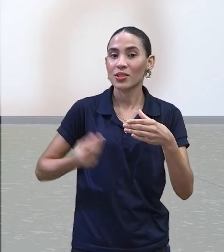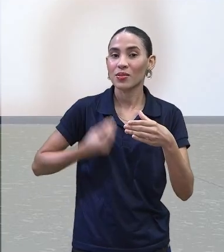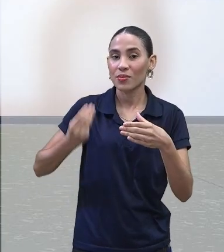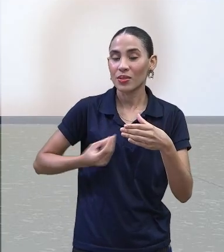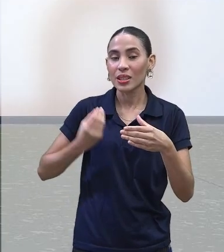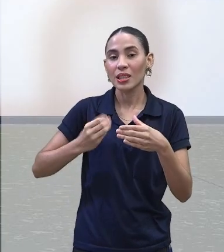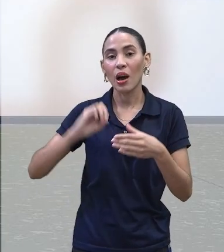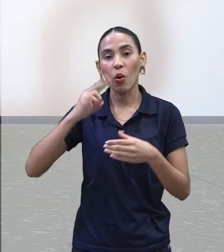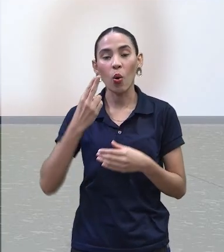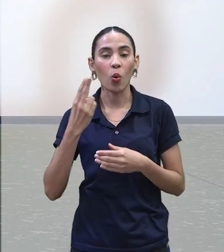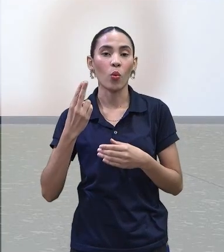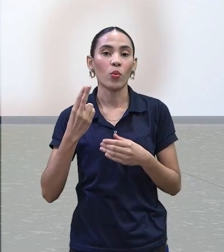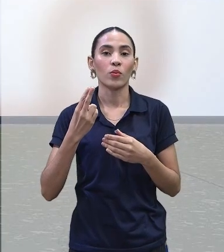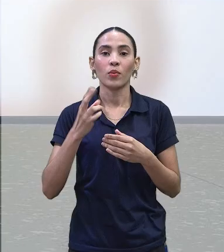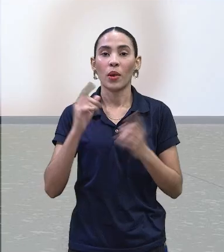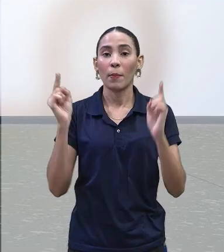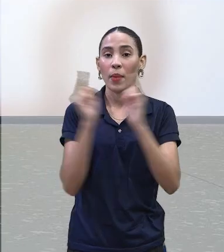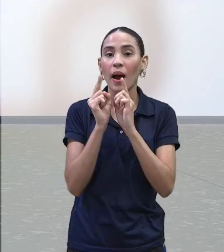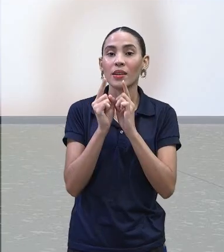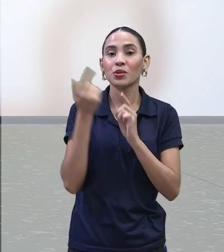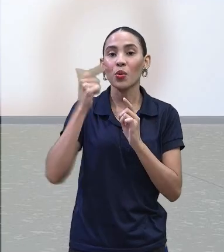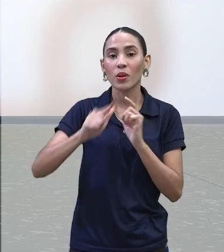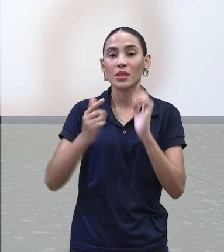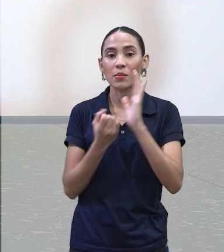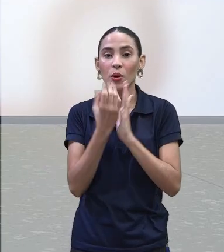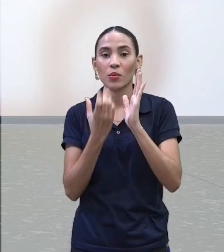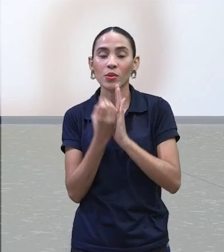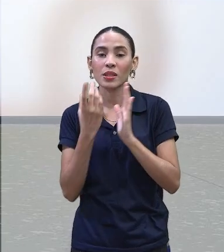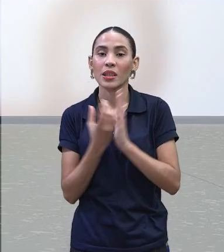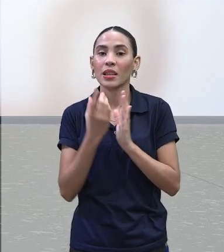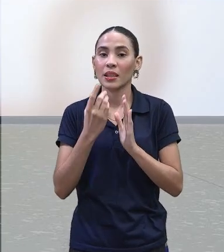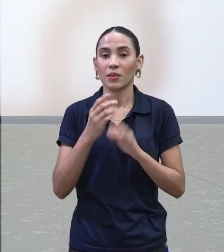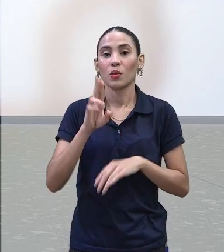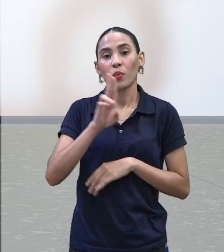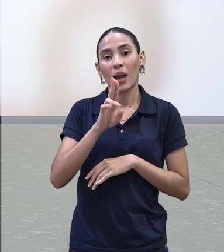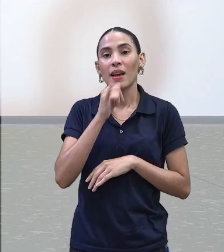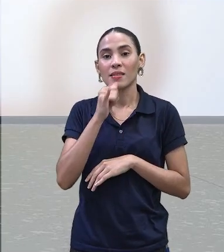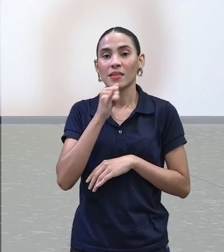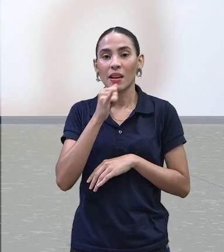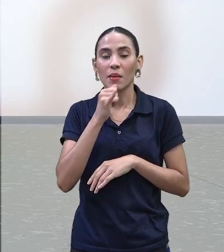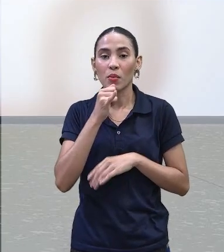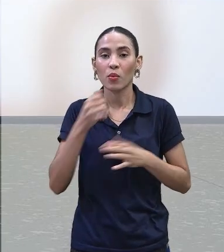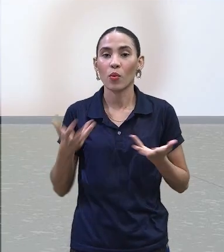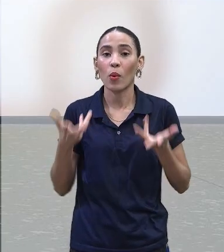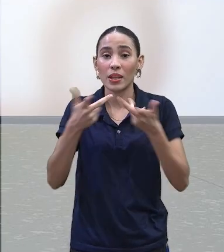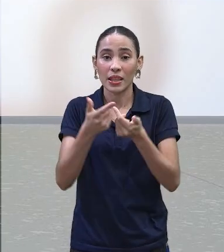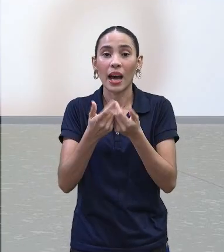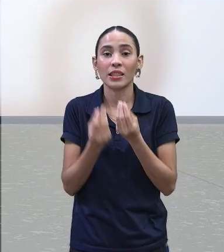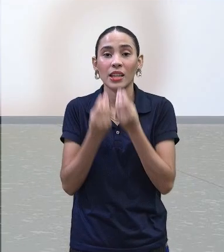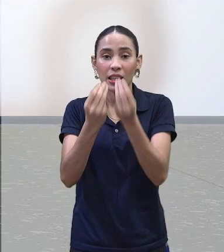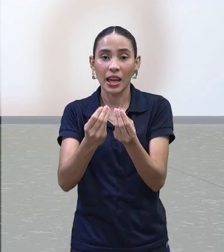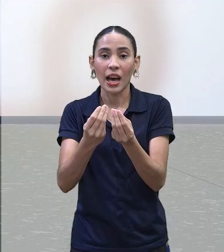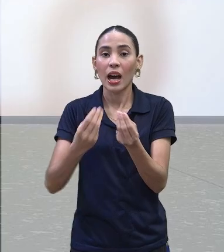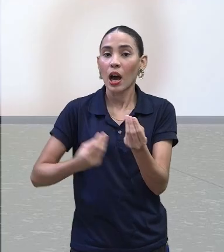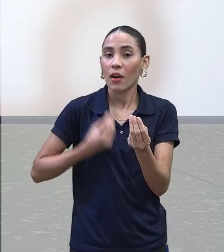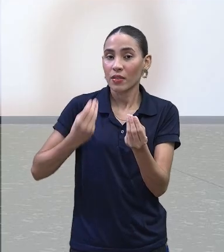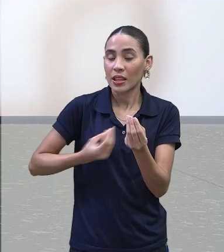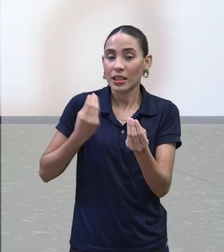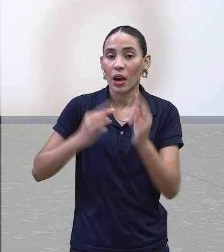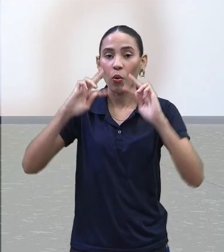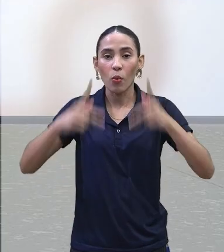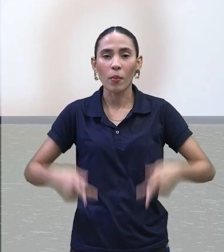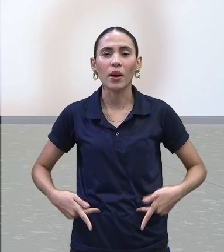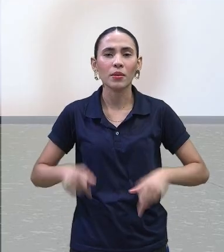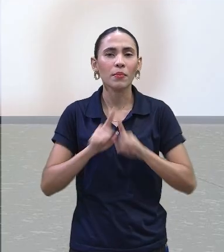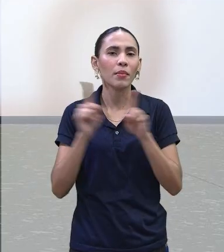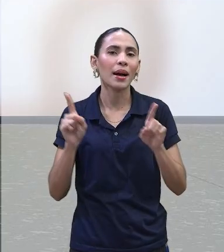parte deles para produzir algo útil ao ser humano. E o que vem a ser útil para nós, seres